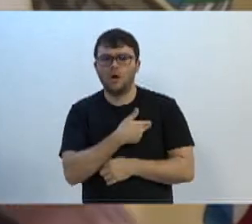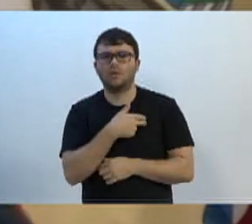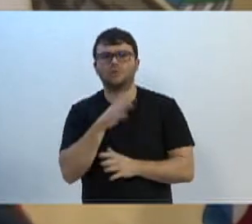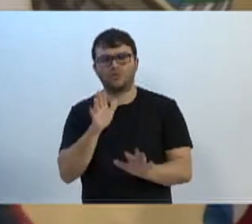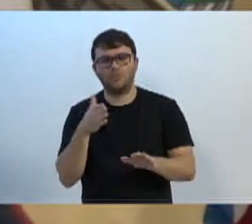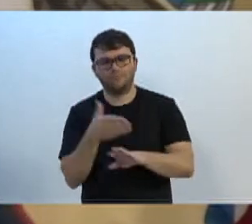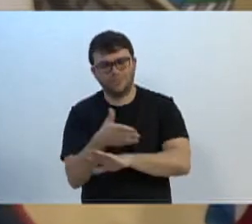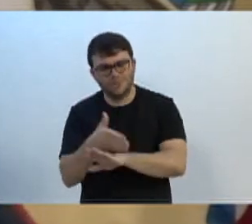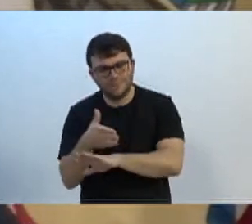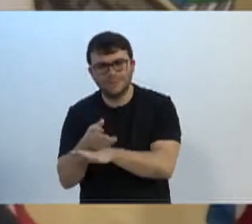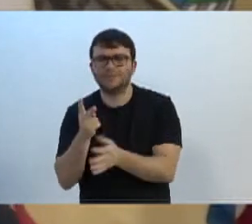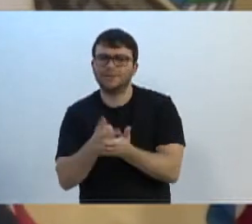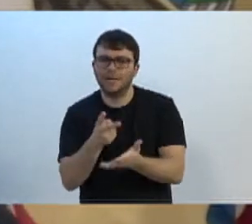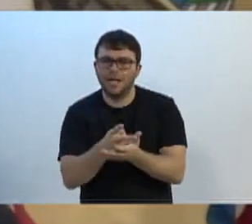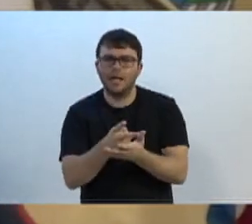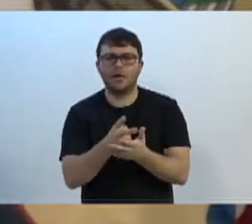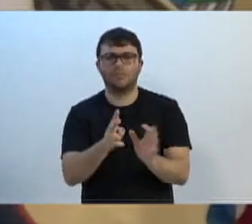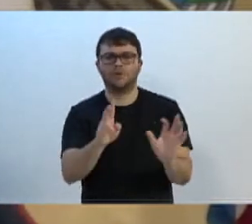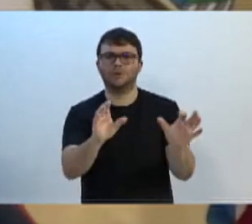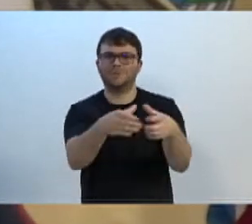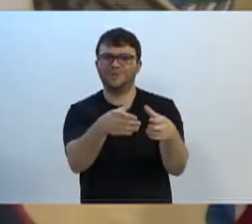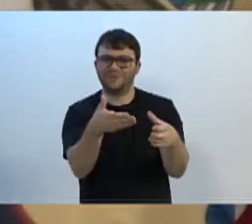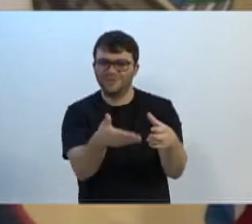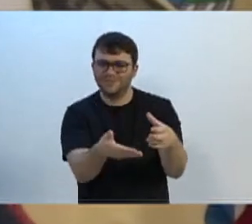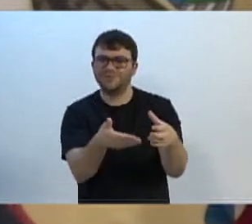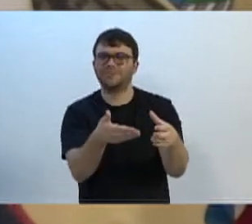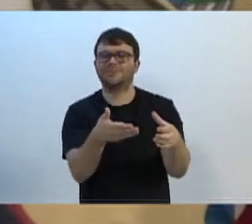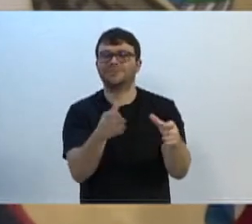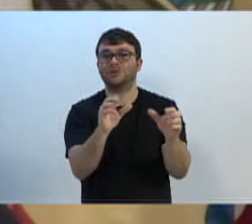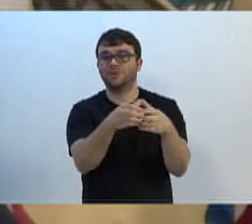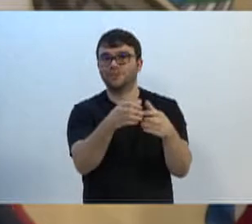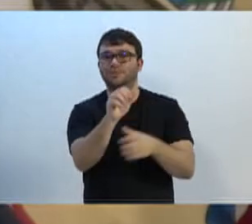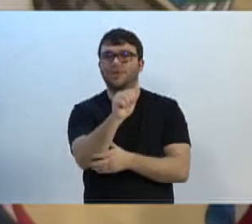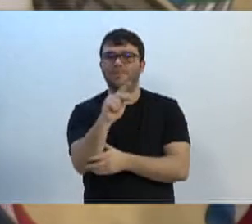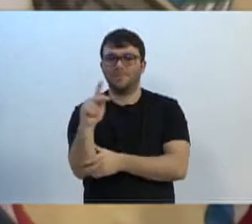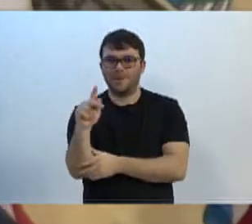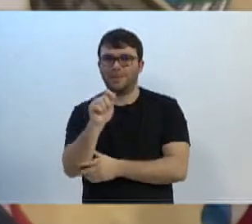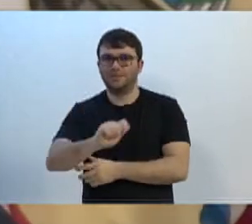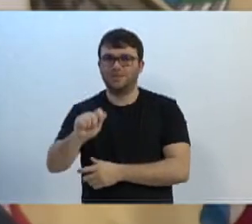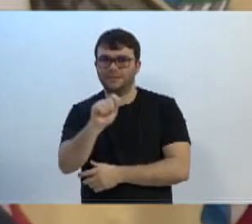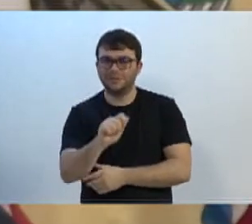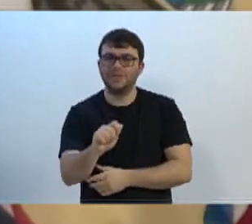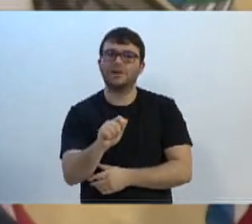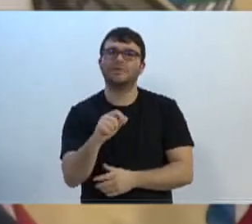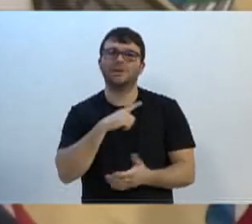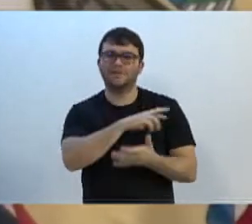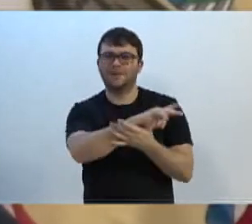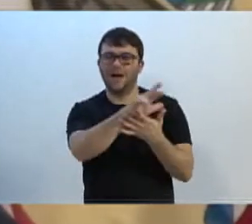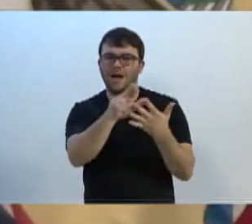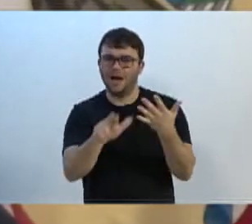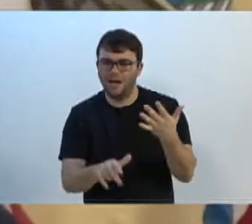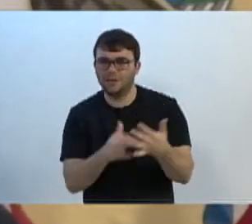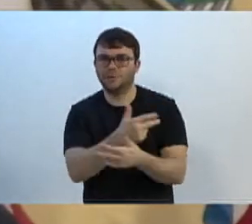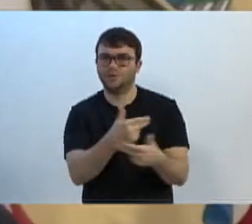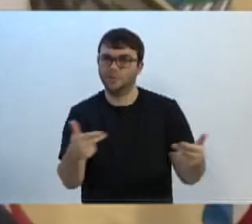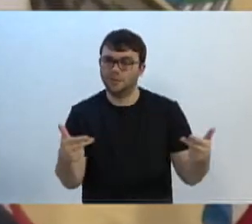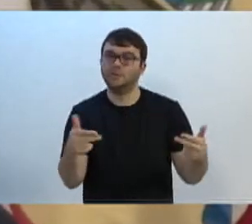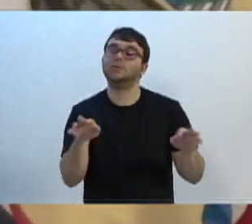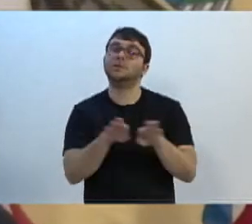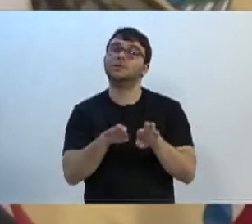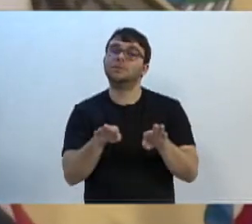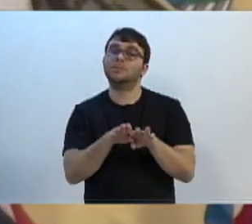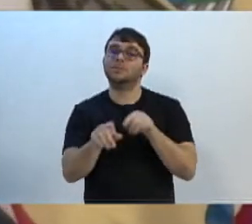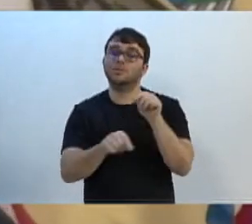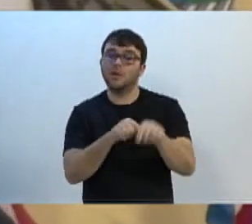a gente até acompanha através do grupo né da das apps as inúmeras demandas Também na medida do possível também